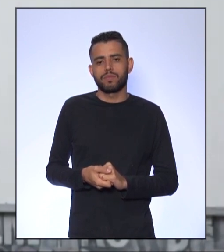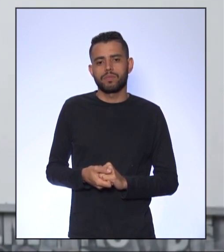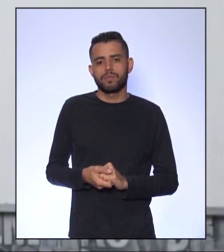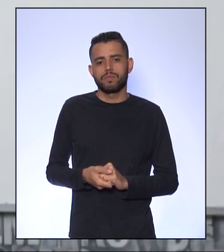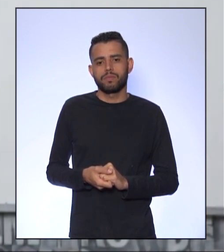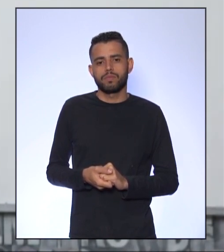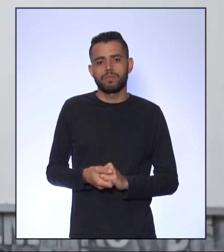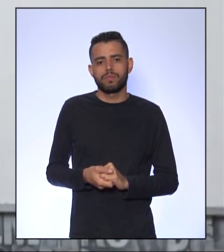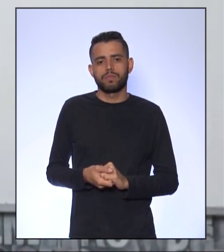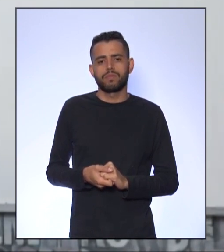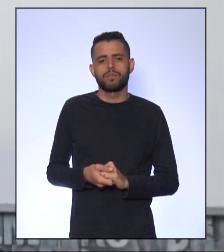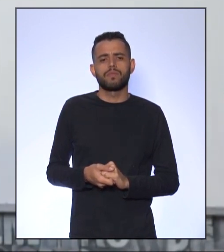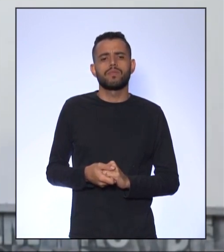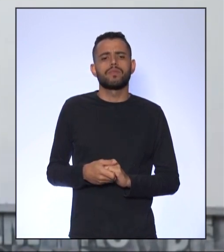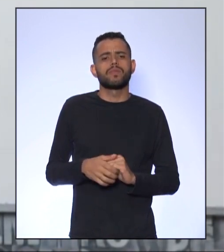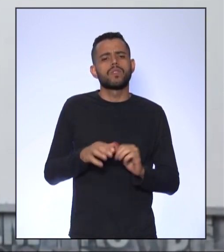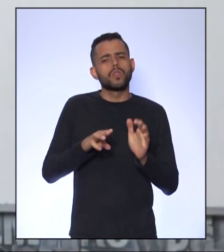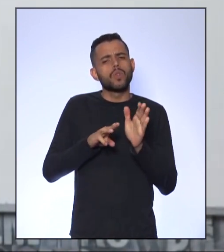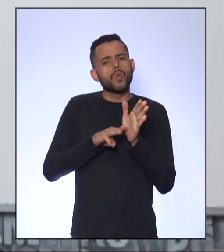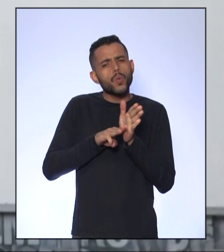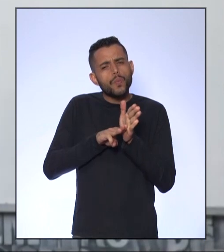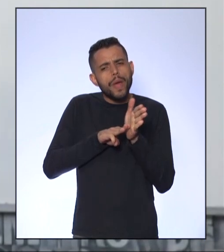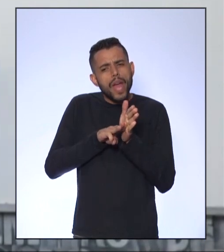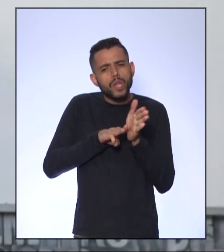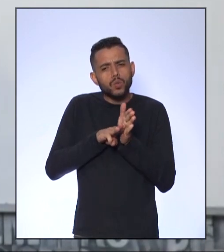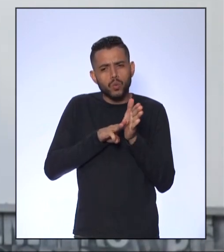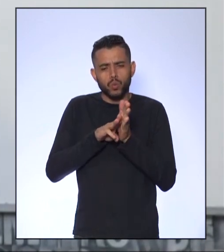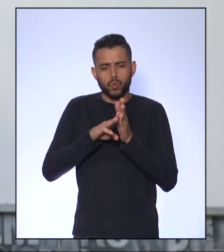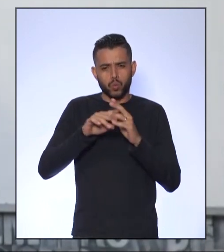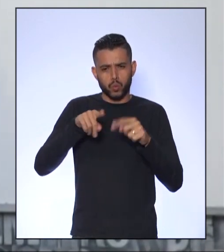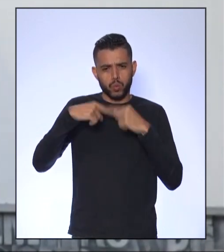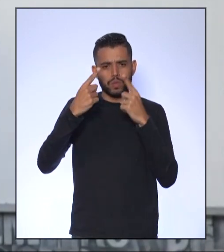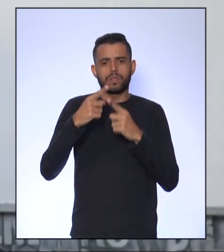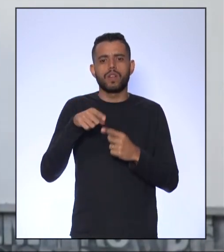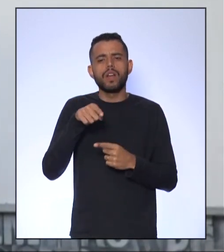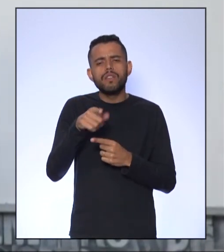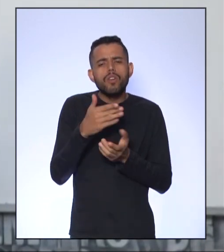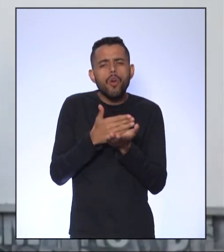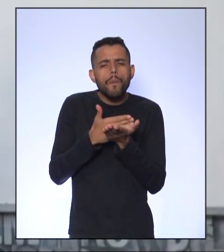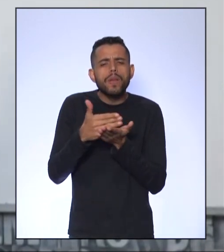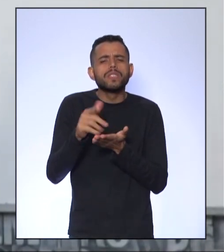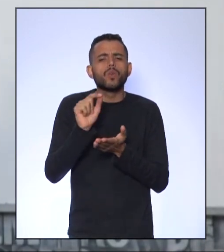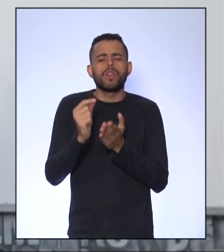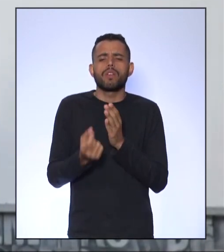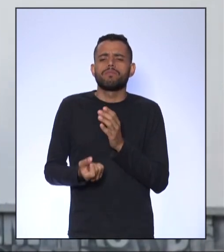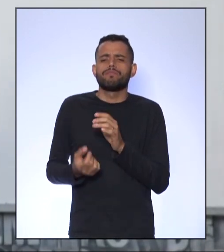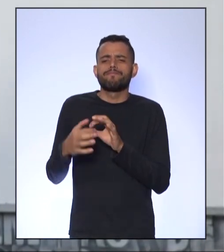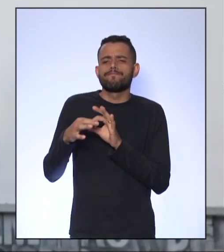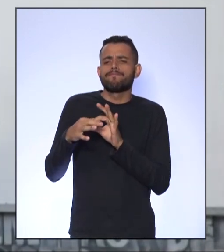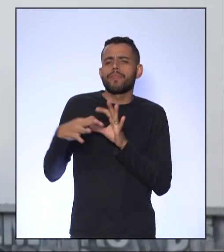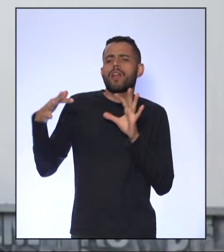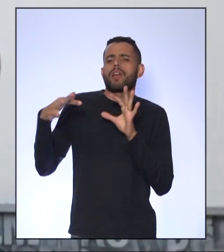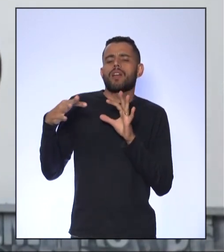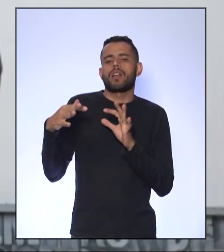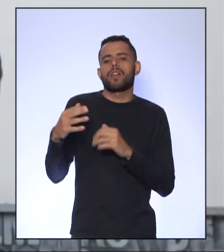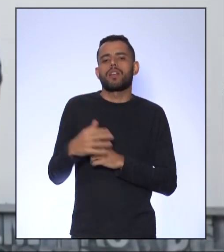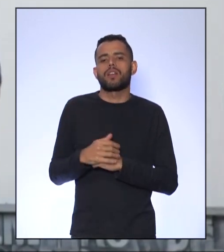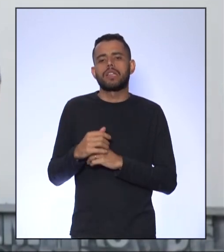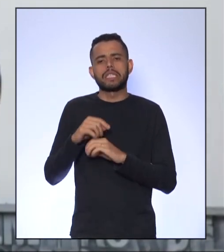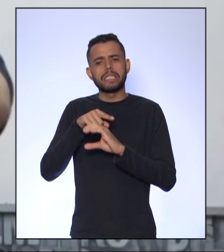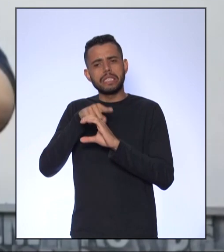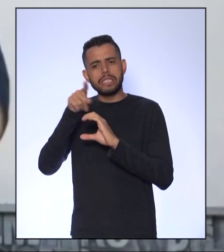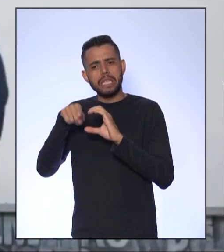métodos. Aqui, galerinha, é que vai nascer aquela ruptura entre ciência